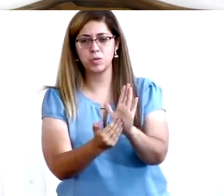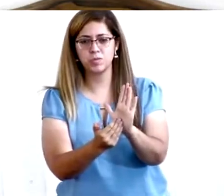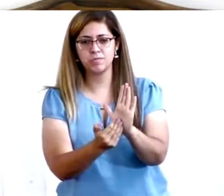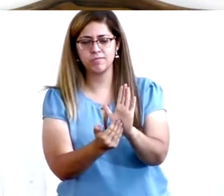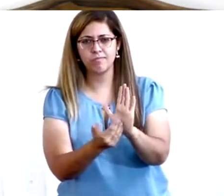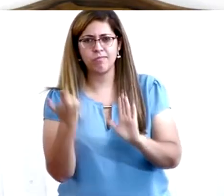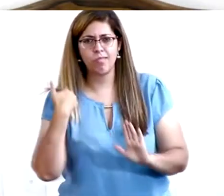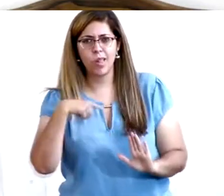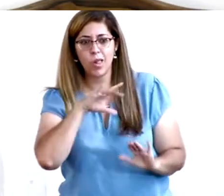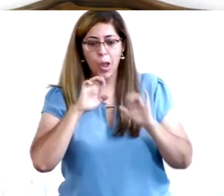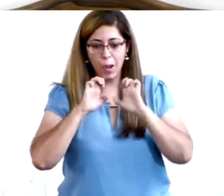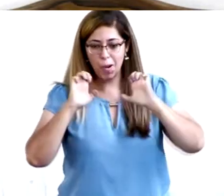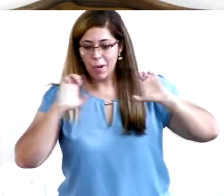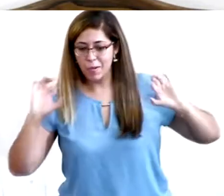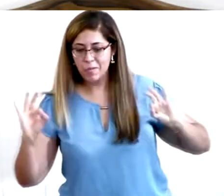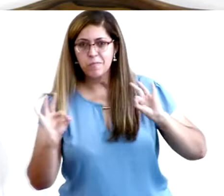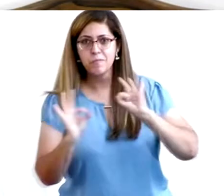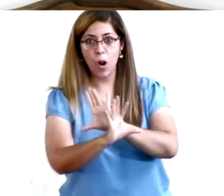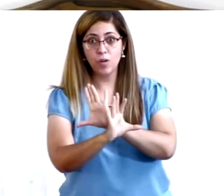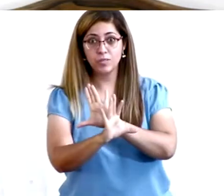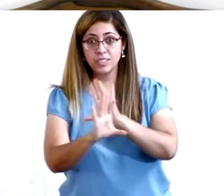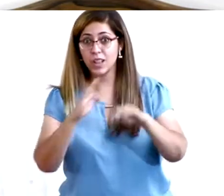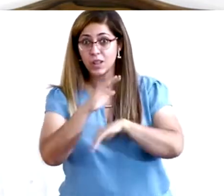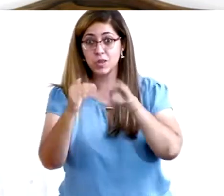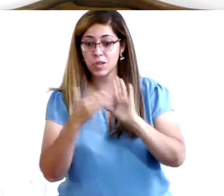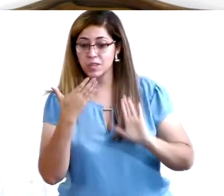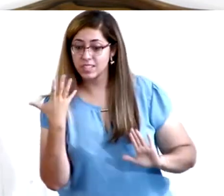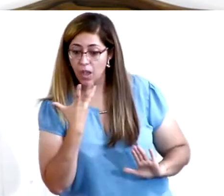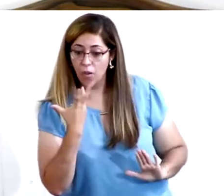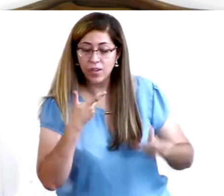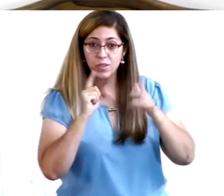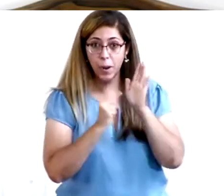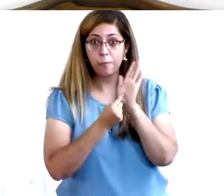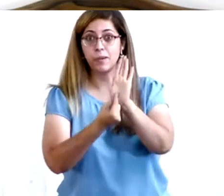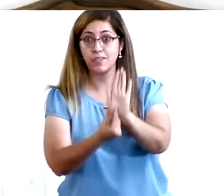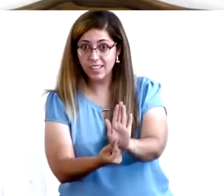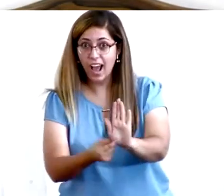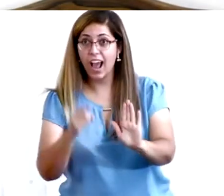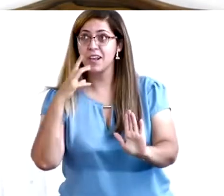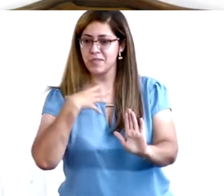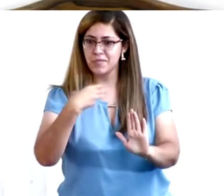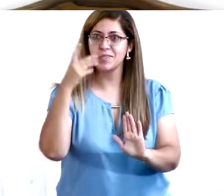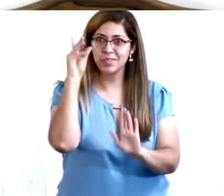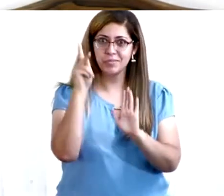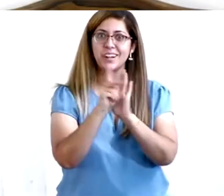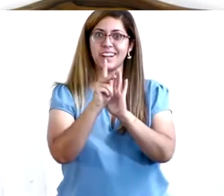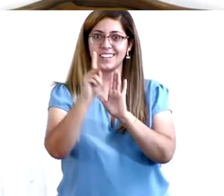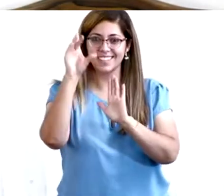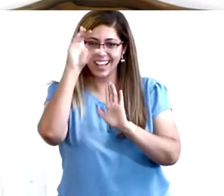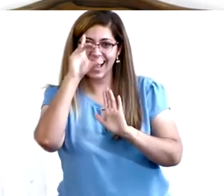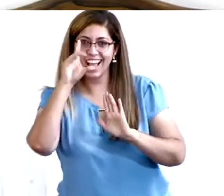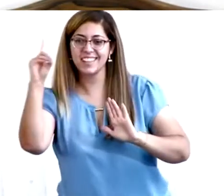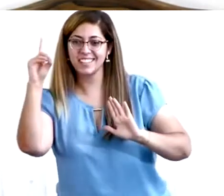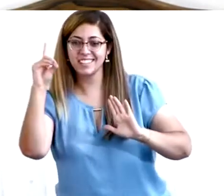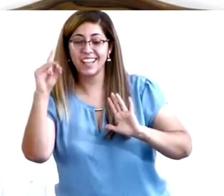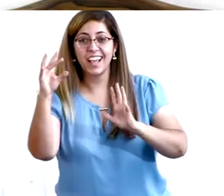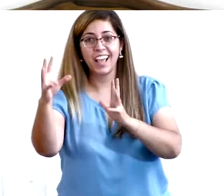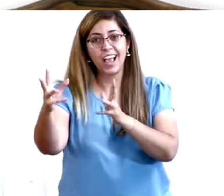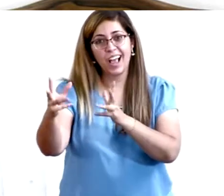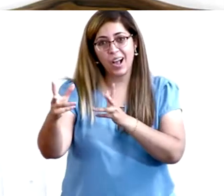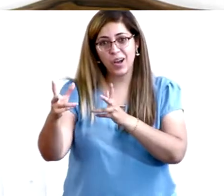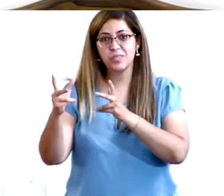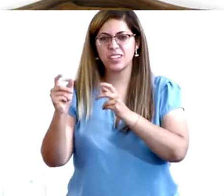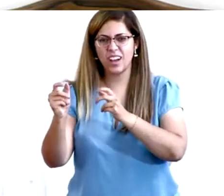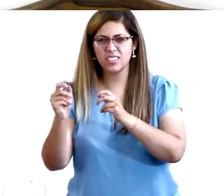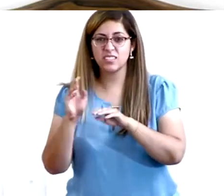abandonar suas idolatrias e crer unicamente nessa voz, unicamente no Salvador, o Filho de Deus, eles serão convidados a se